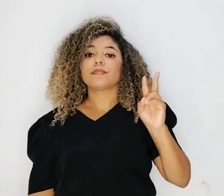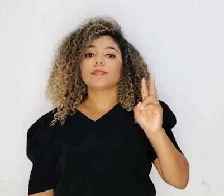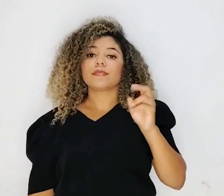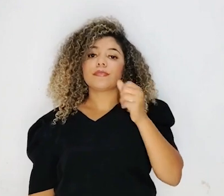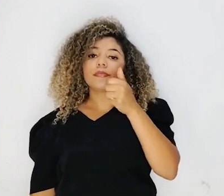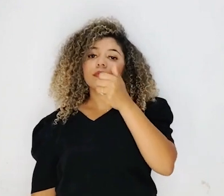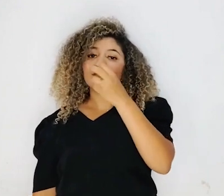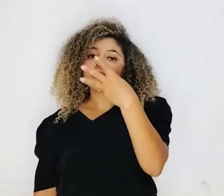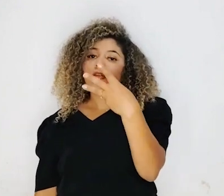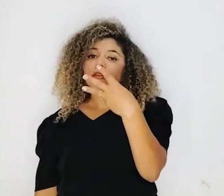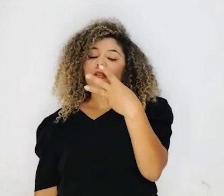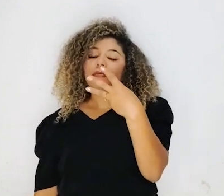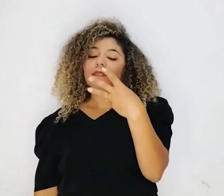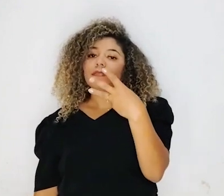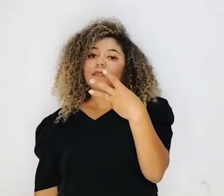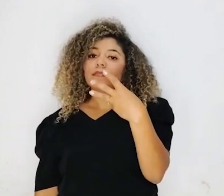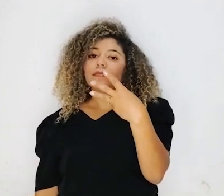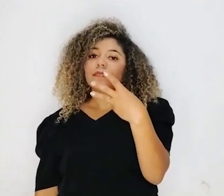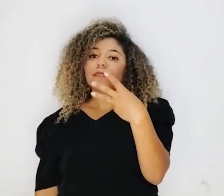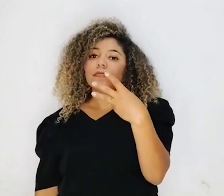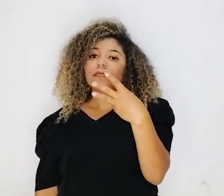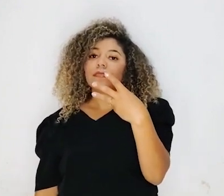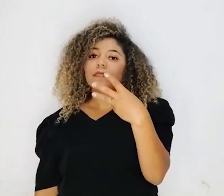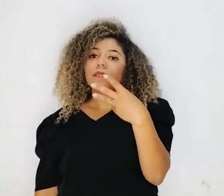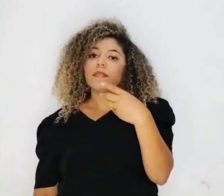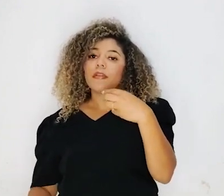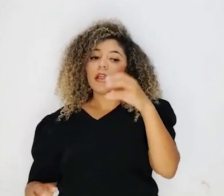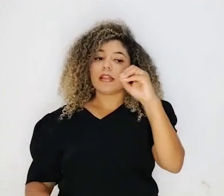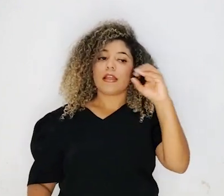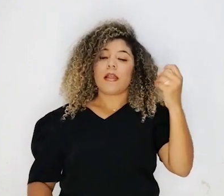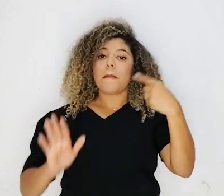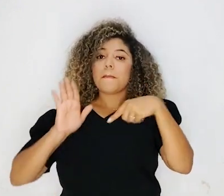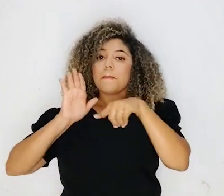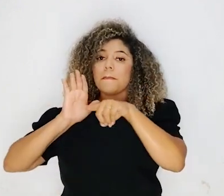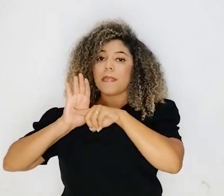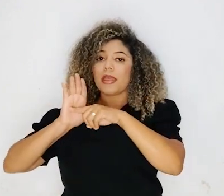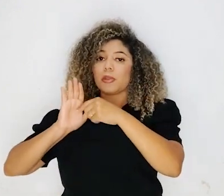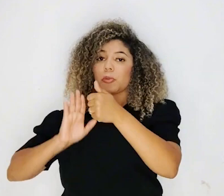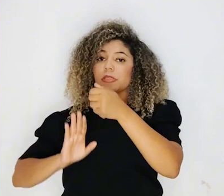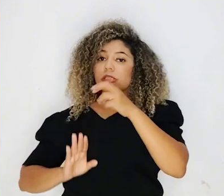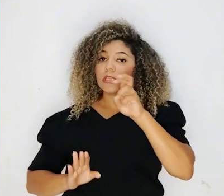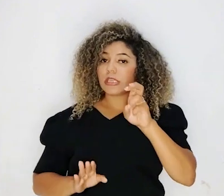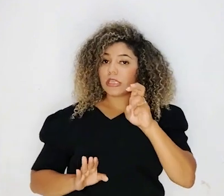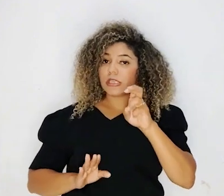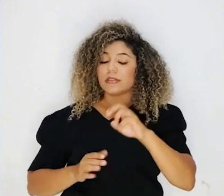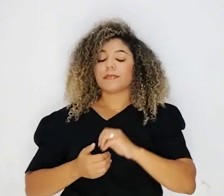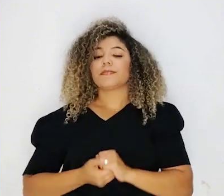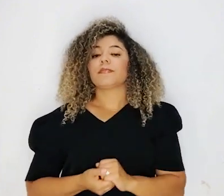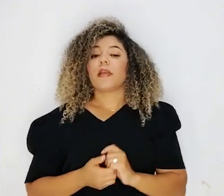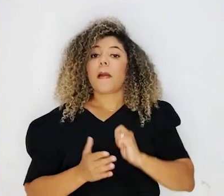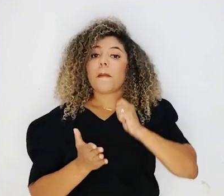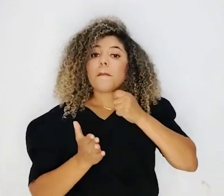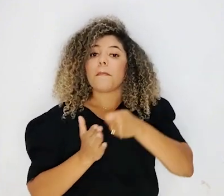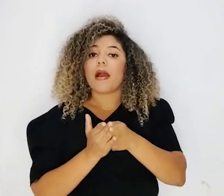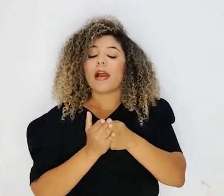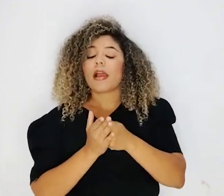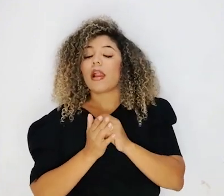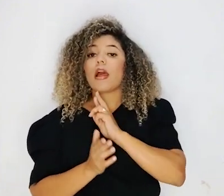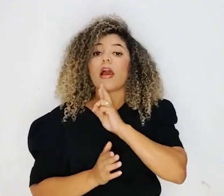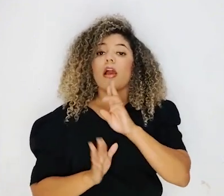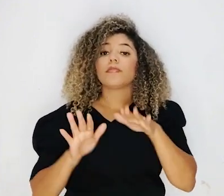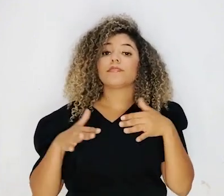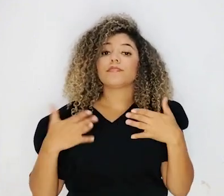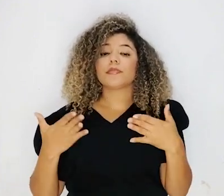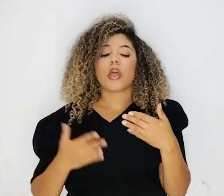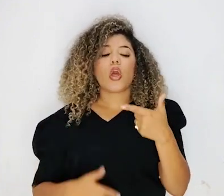o valor seria 300 menos 15. Então, pagaria um total aqui de